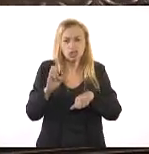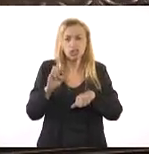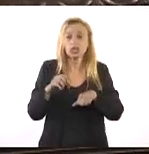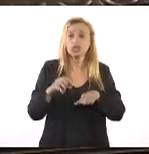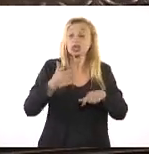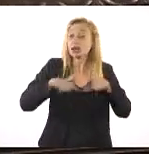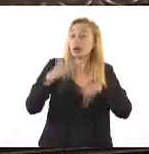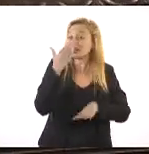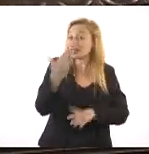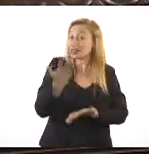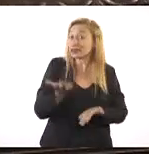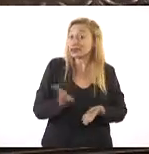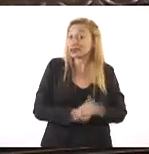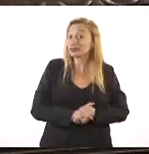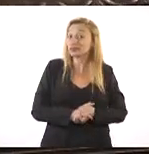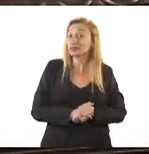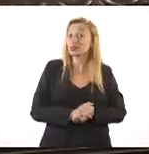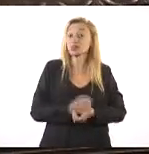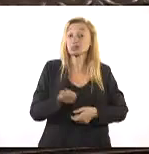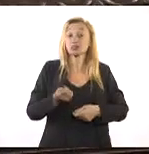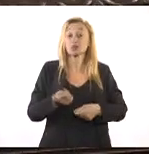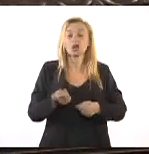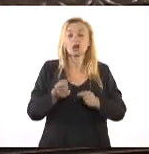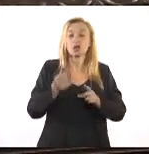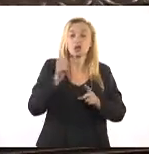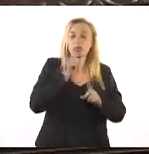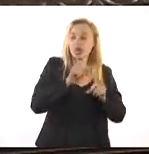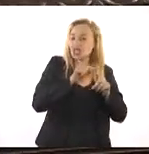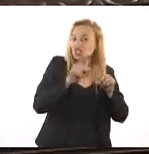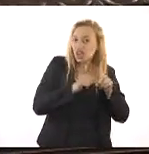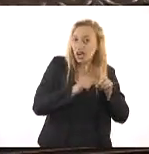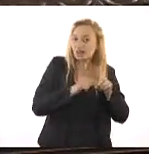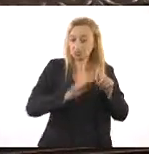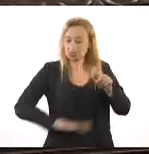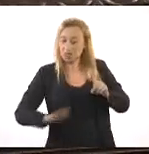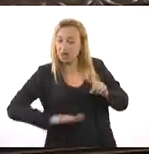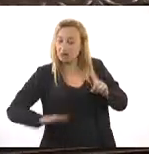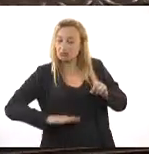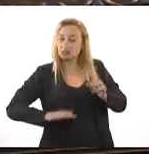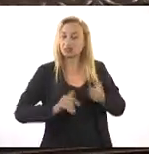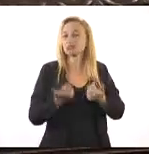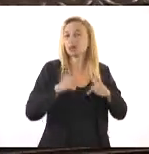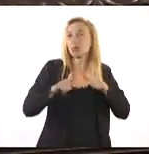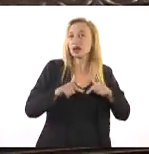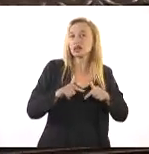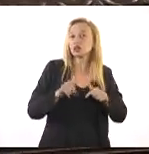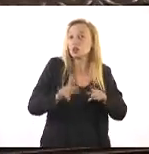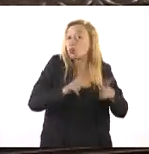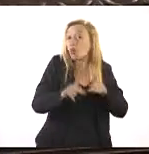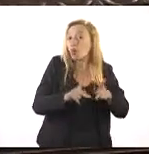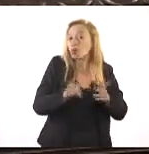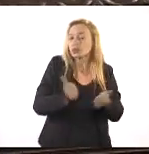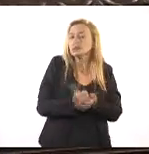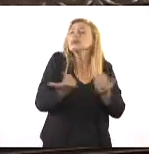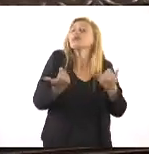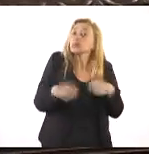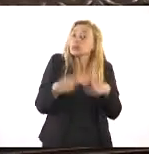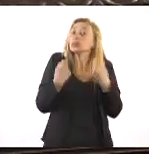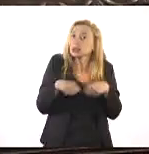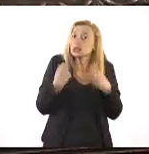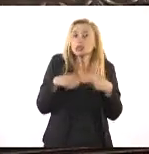frente, trabalham com gestantes, trabalham com crianças, trabalham com a população e que